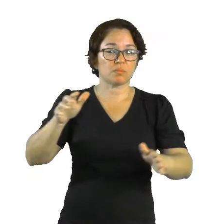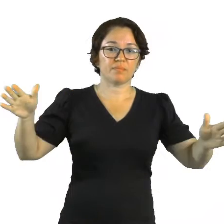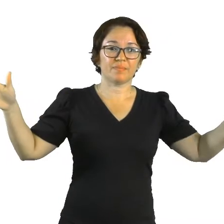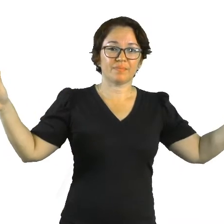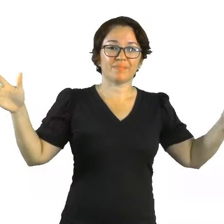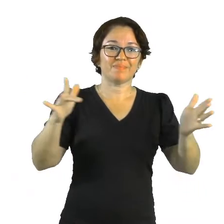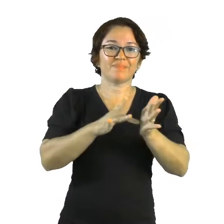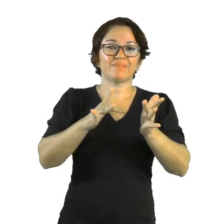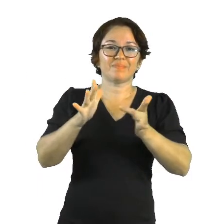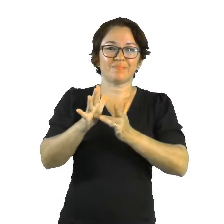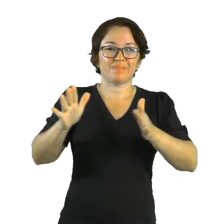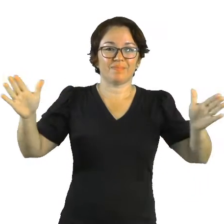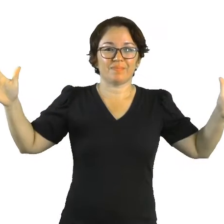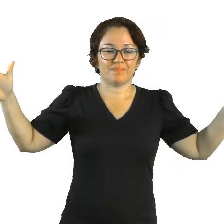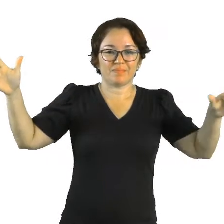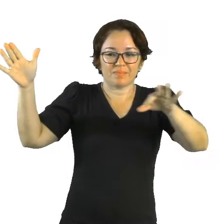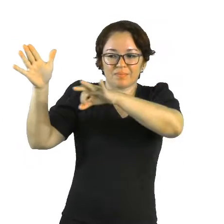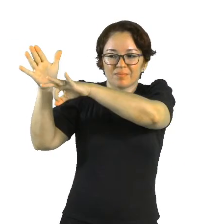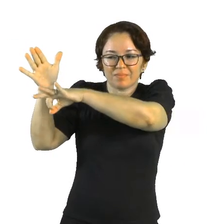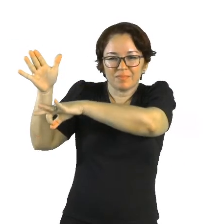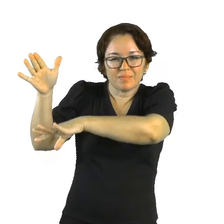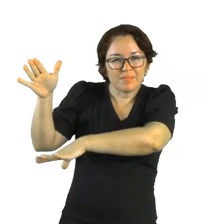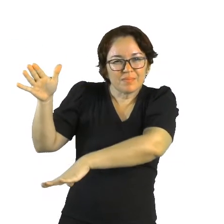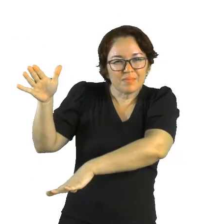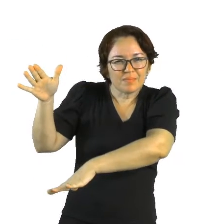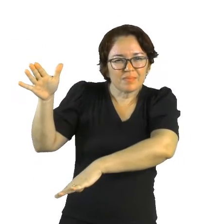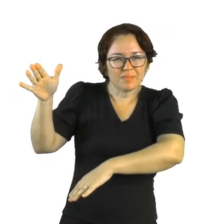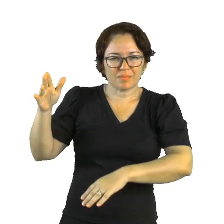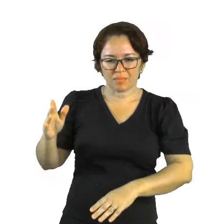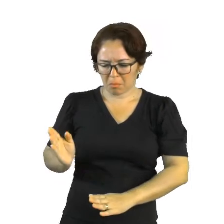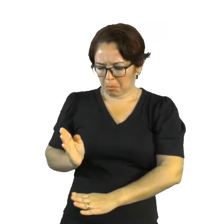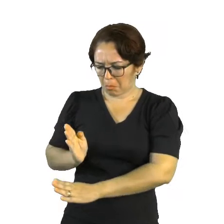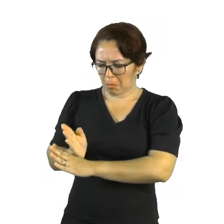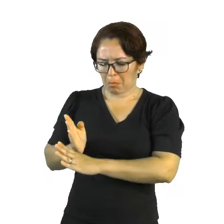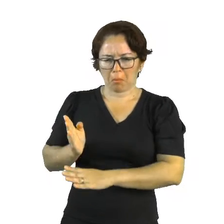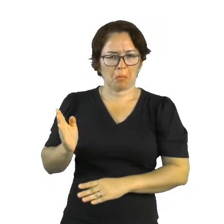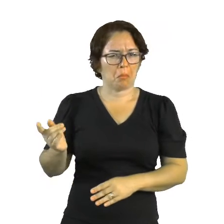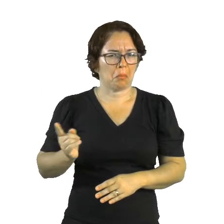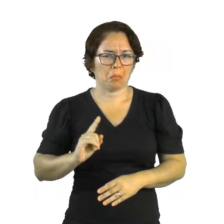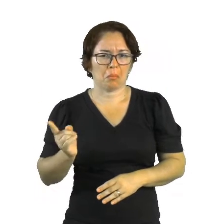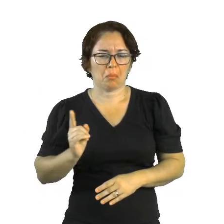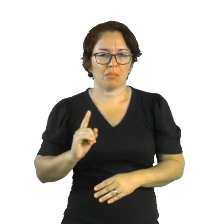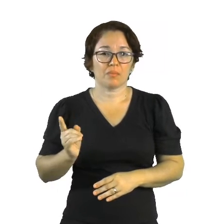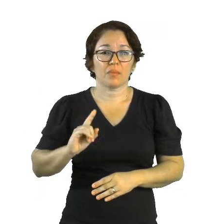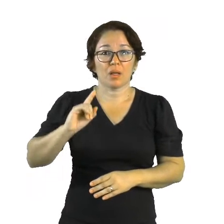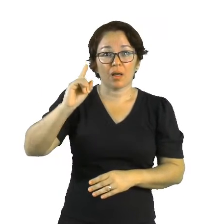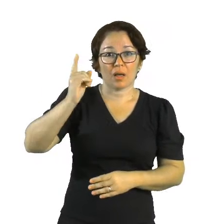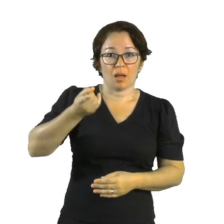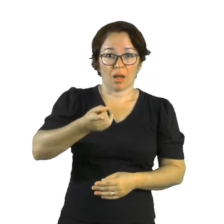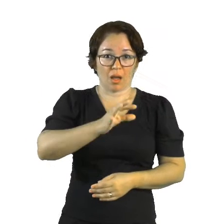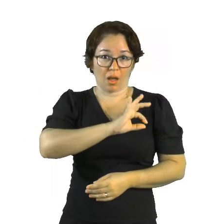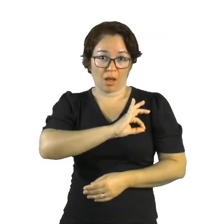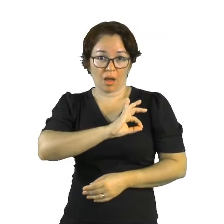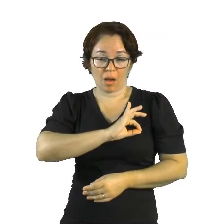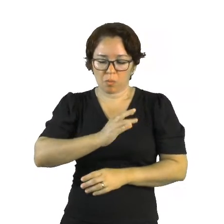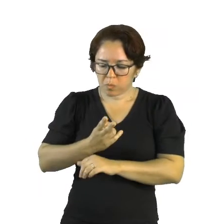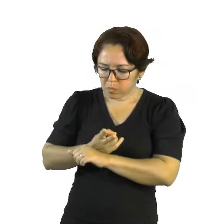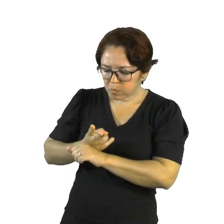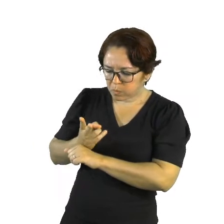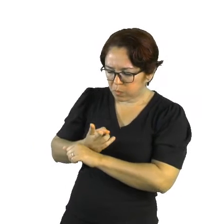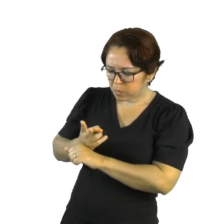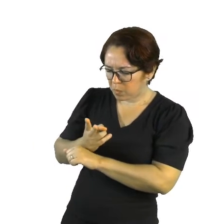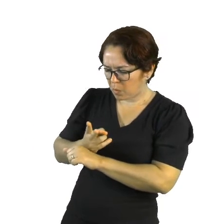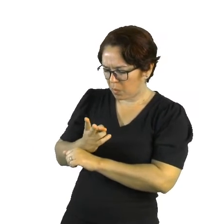foram encontrados. A polícia não acredita em acidente. Suspeito